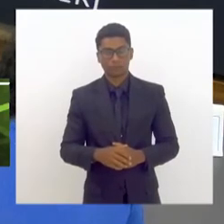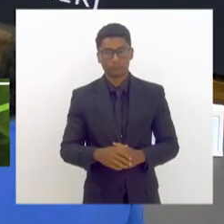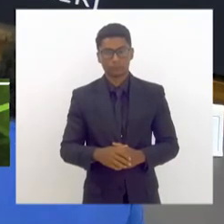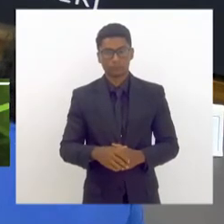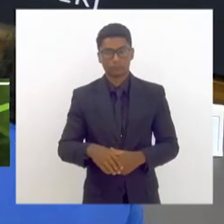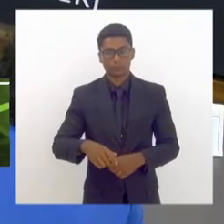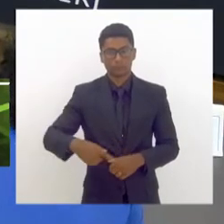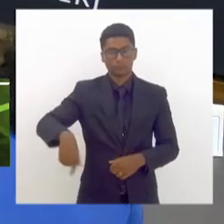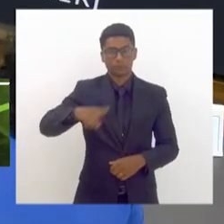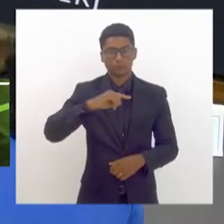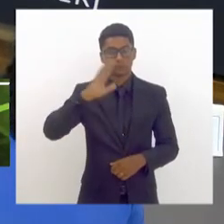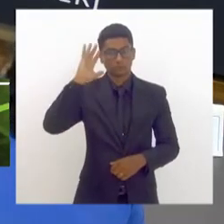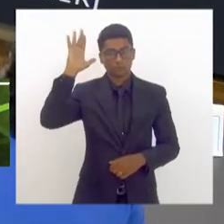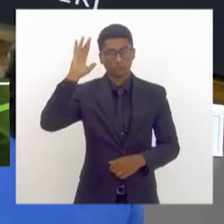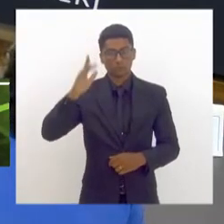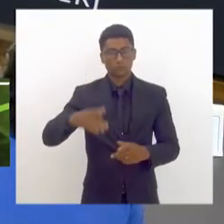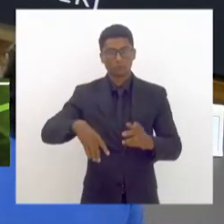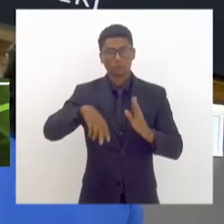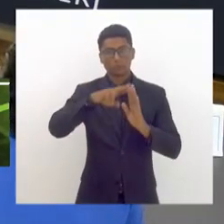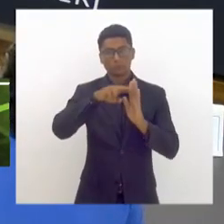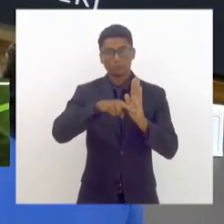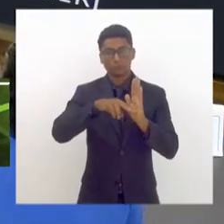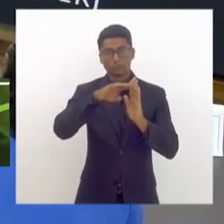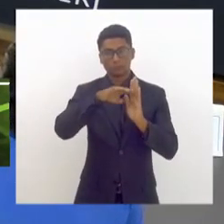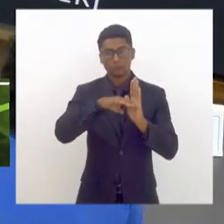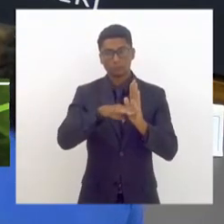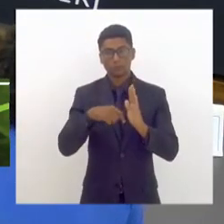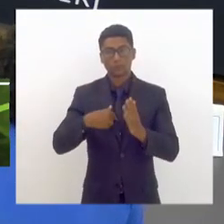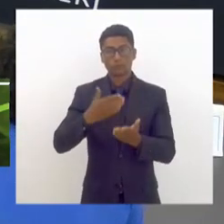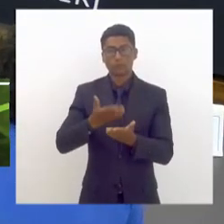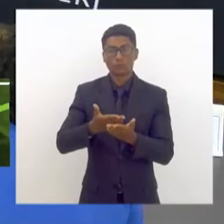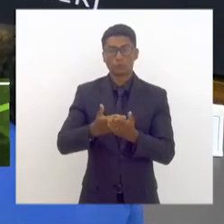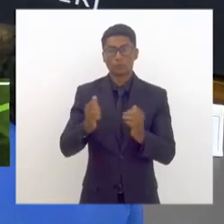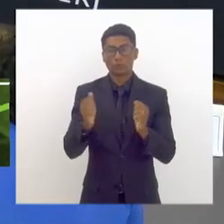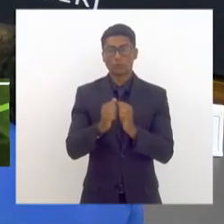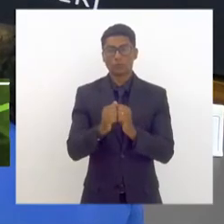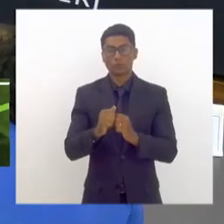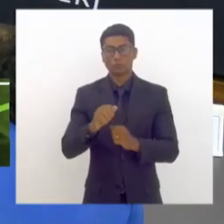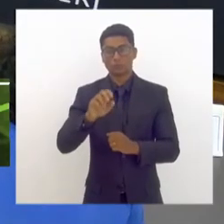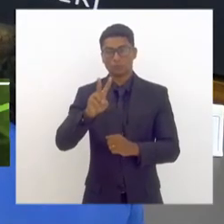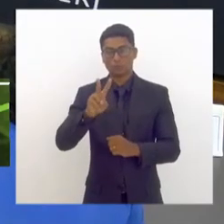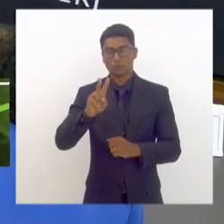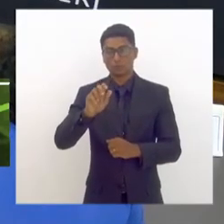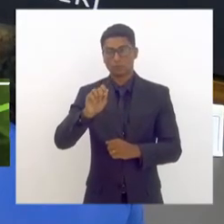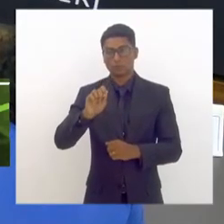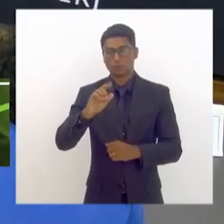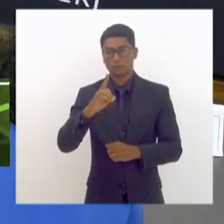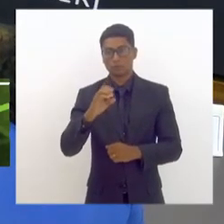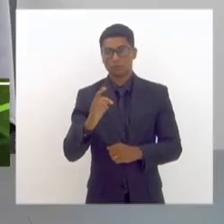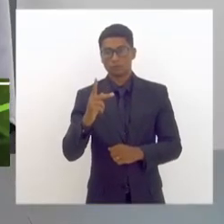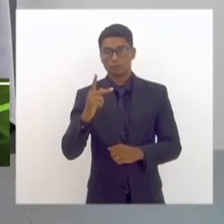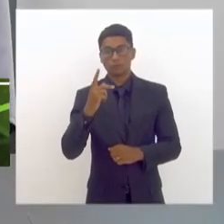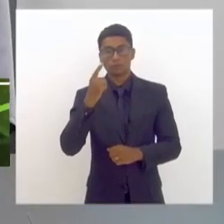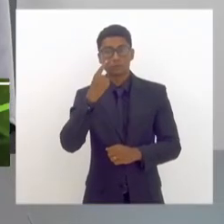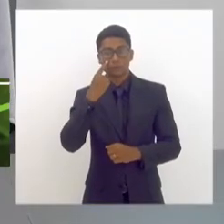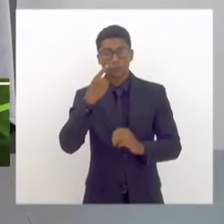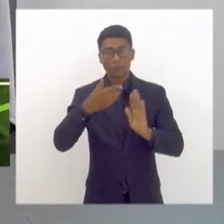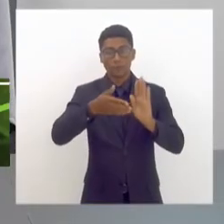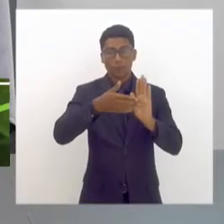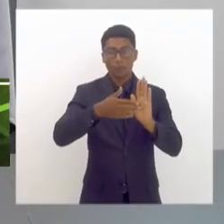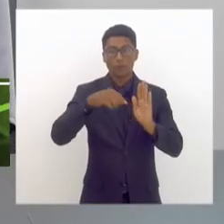pensar uma norma que garanta isso. Então, vou estudar com isso, junto com o deputado Valdec, se a gente ainda consegue apresentar uma proposta ainda esse